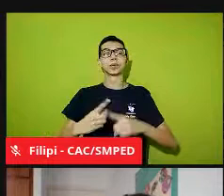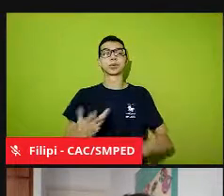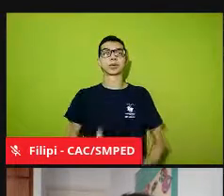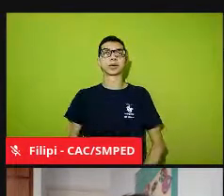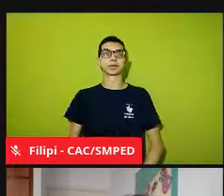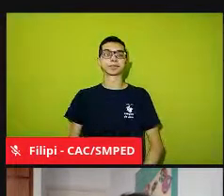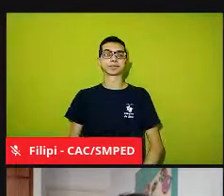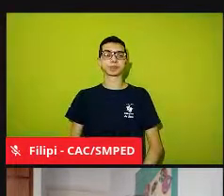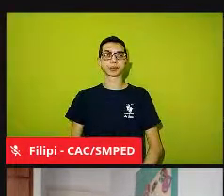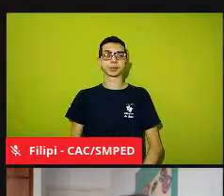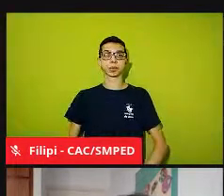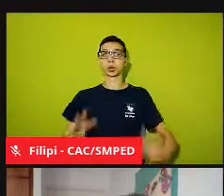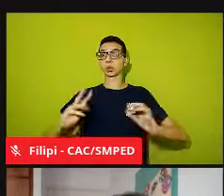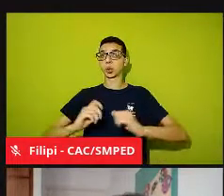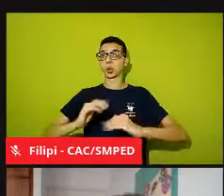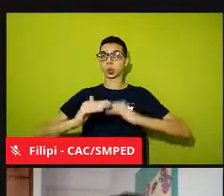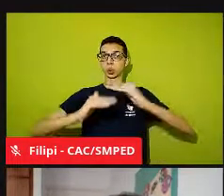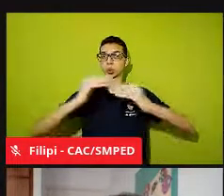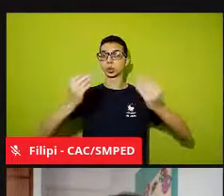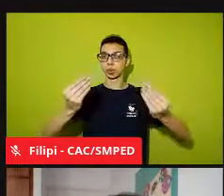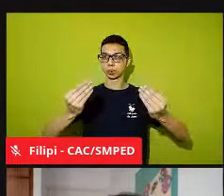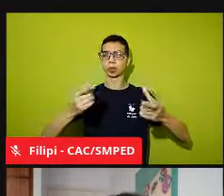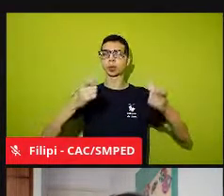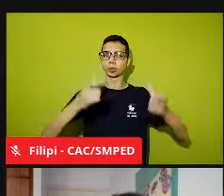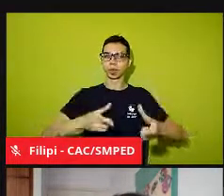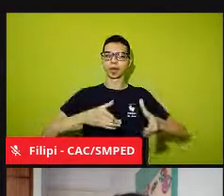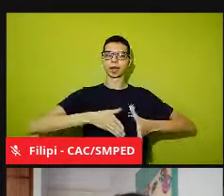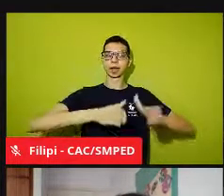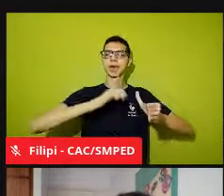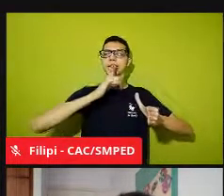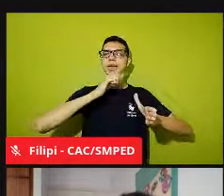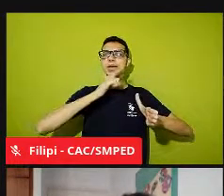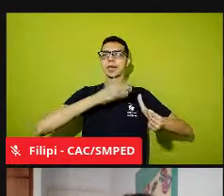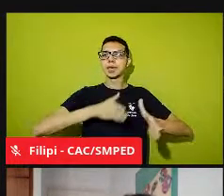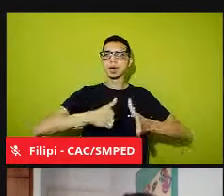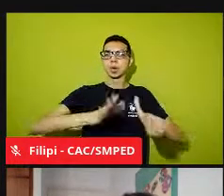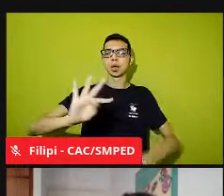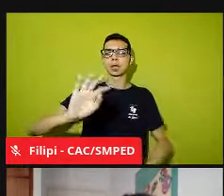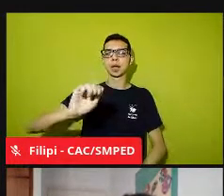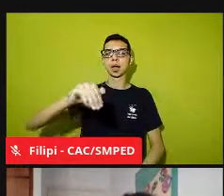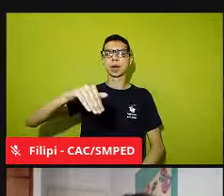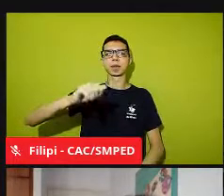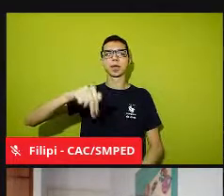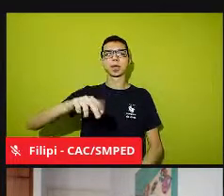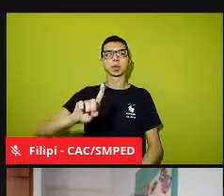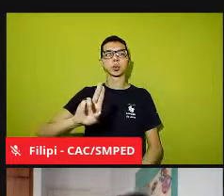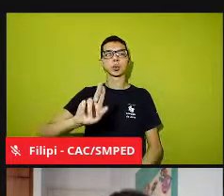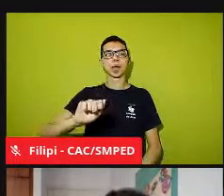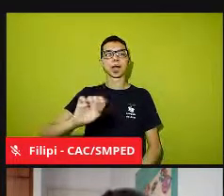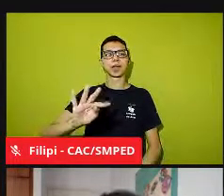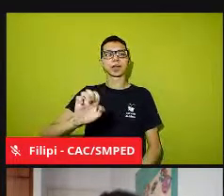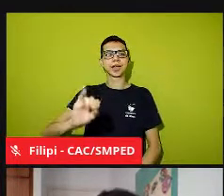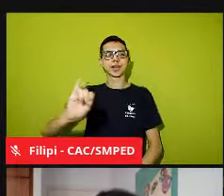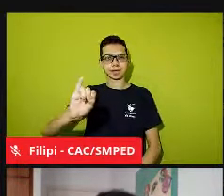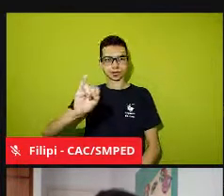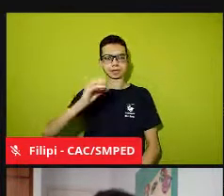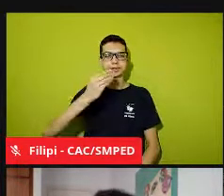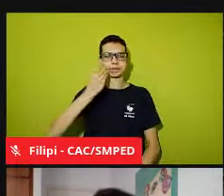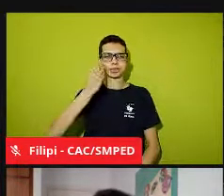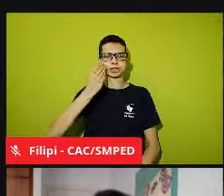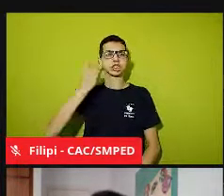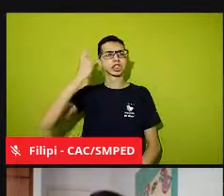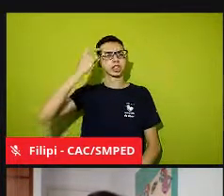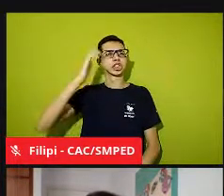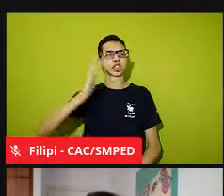todo o desenvolvimento da cidade se dá a partir do Rio Tamanduá-TI, né? E pensar que esse espaço ele já foi, hoje em dia é terrível passar